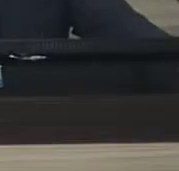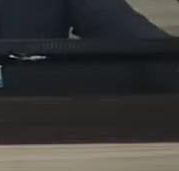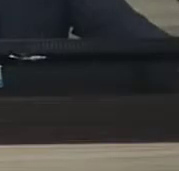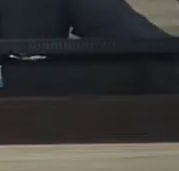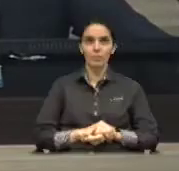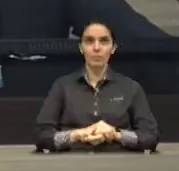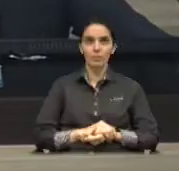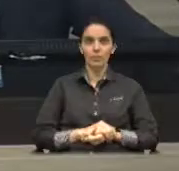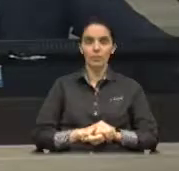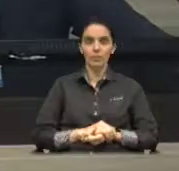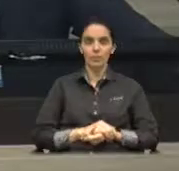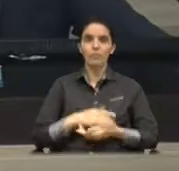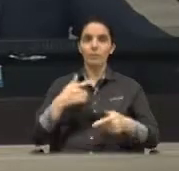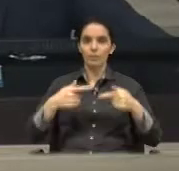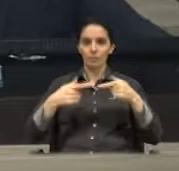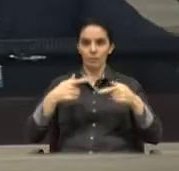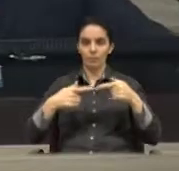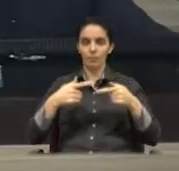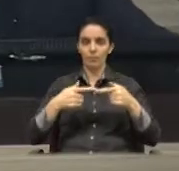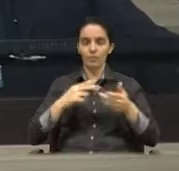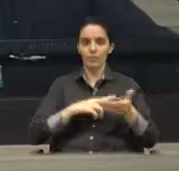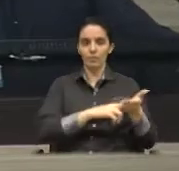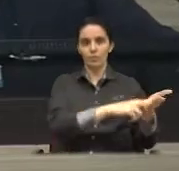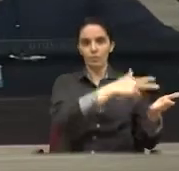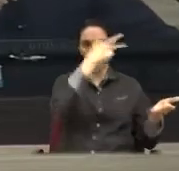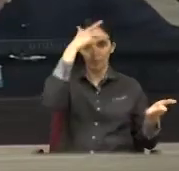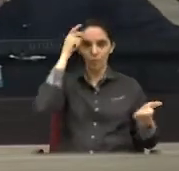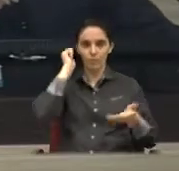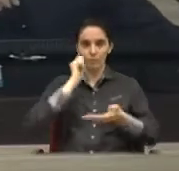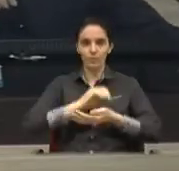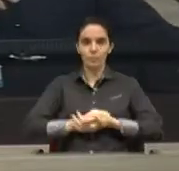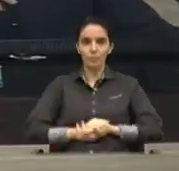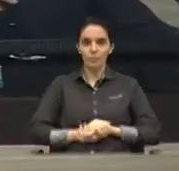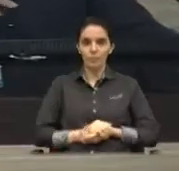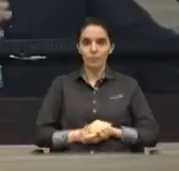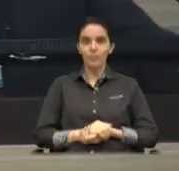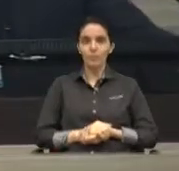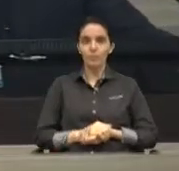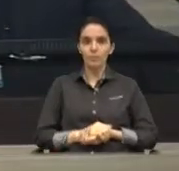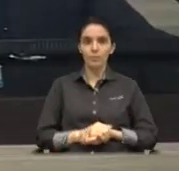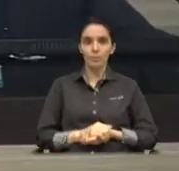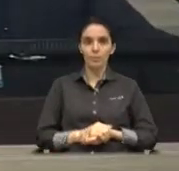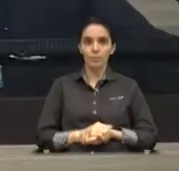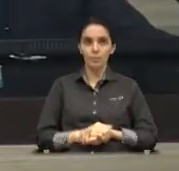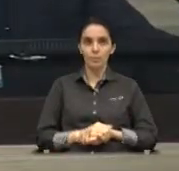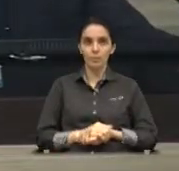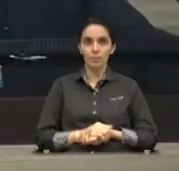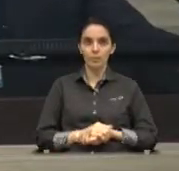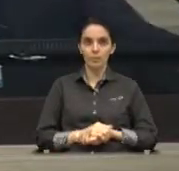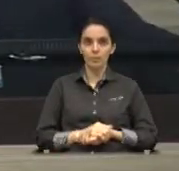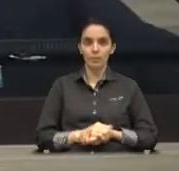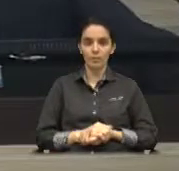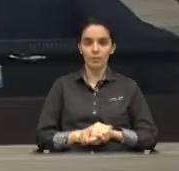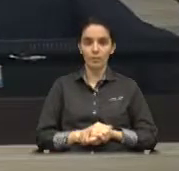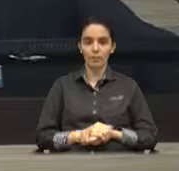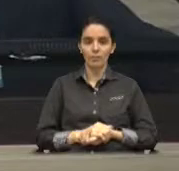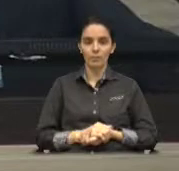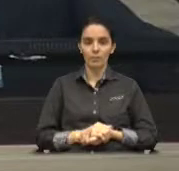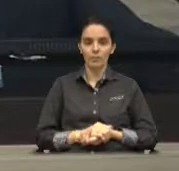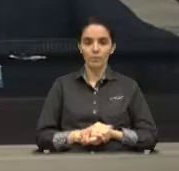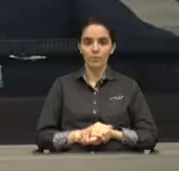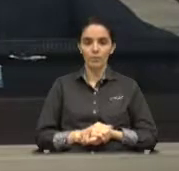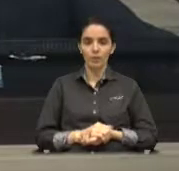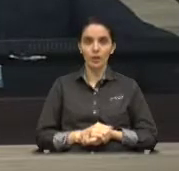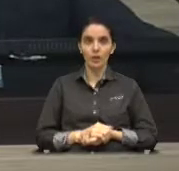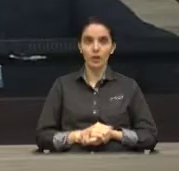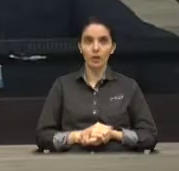discussão. Não havendo o executivo. Questão de ordem, senhor presidente. Antes da questão de ordem, vereador, sei que o senhor vai pedir inversão de